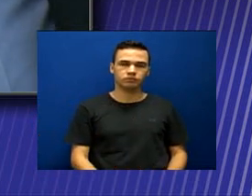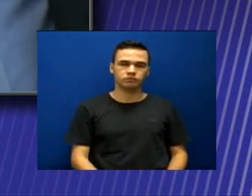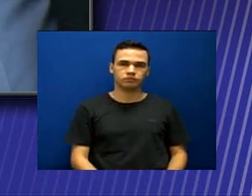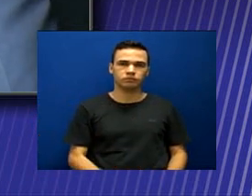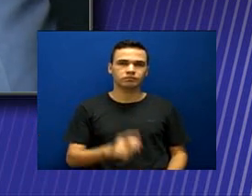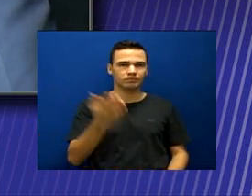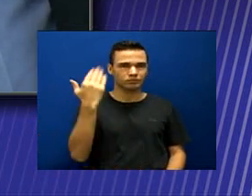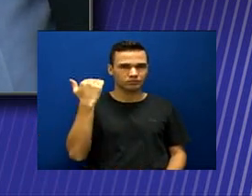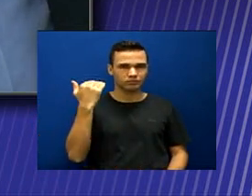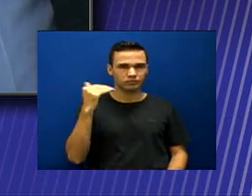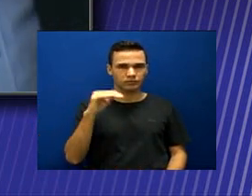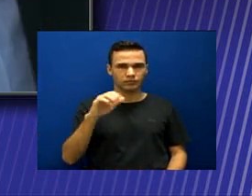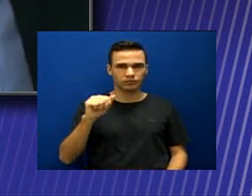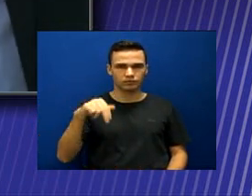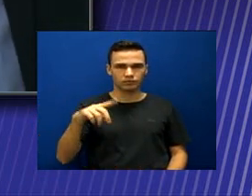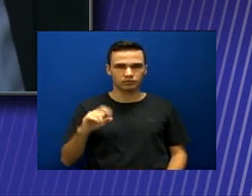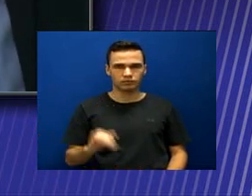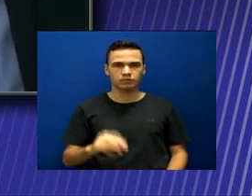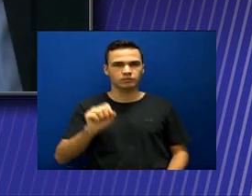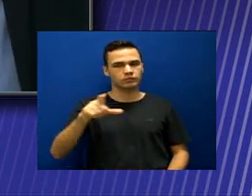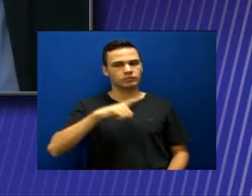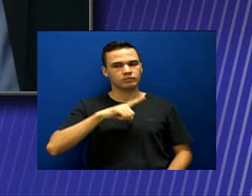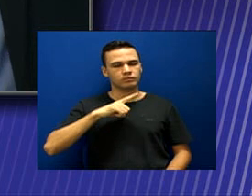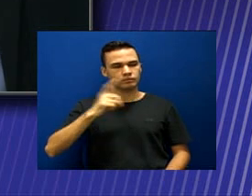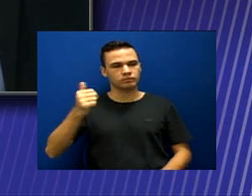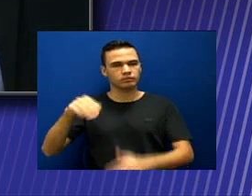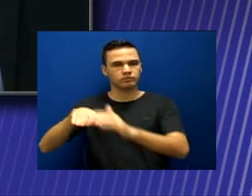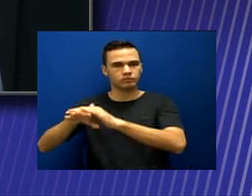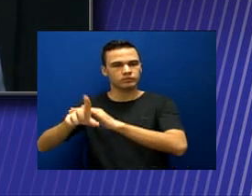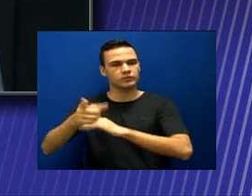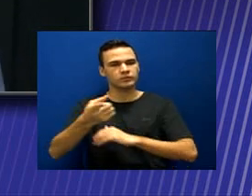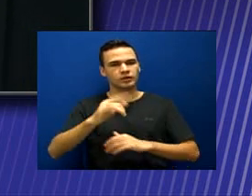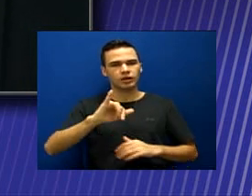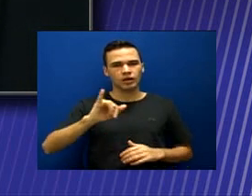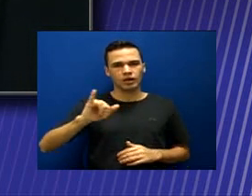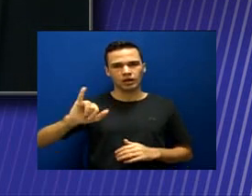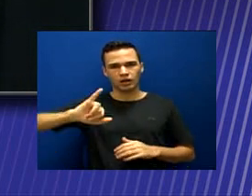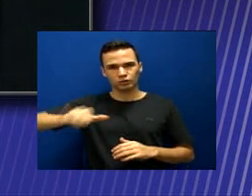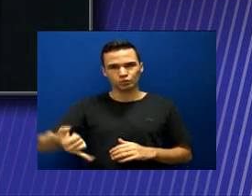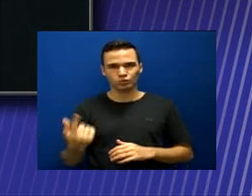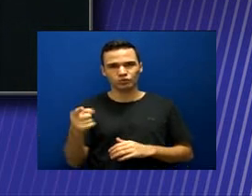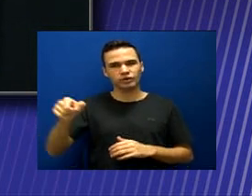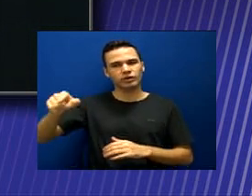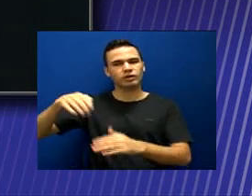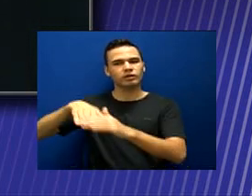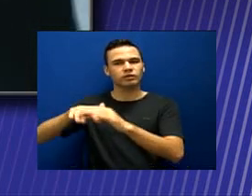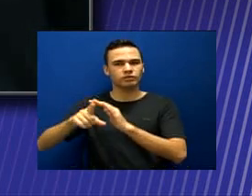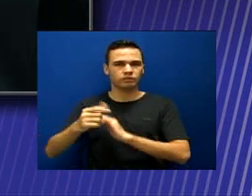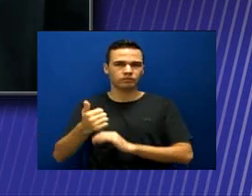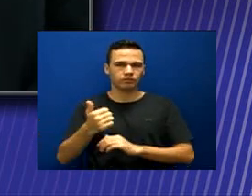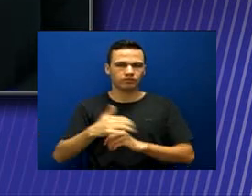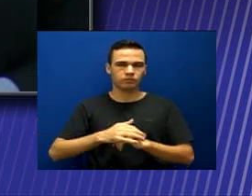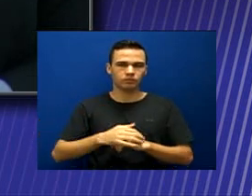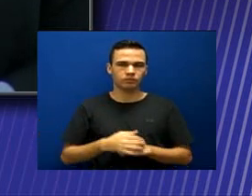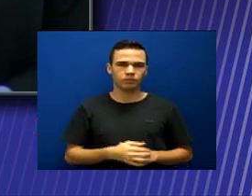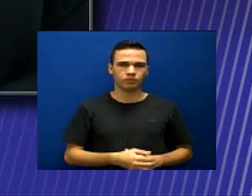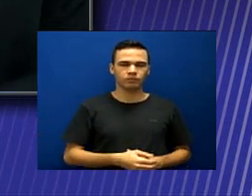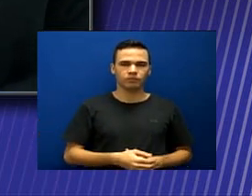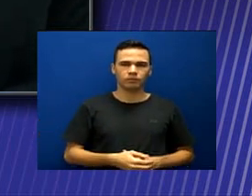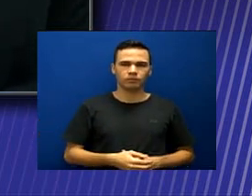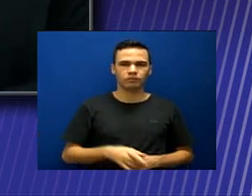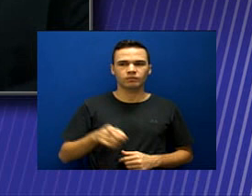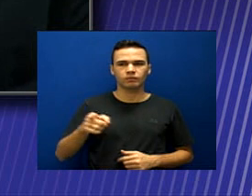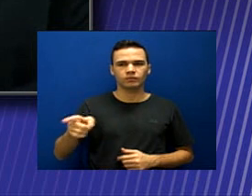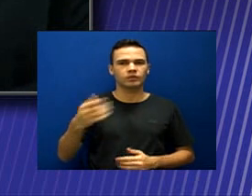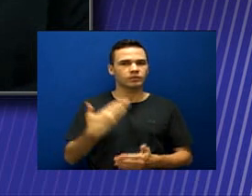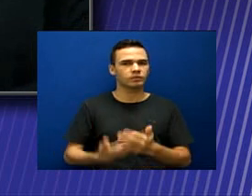do Fundo Andino, que está disponível lá, a juros baixos, etc., de Sorocaba, tem condições. Pronto.